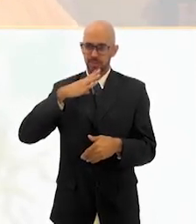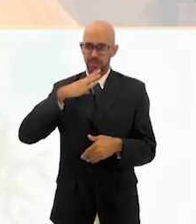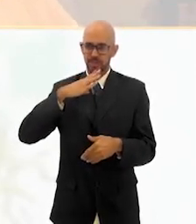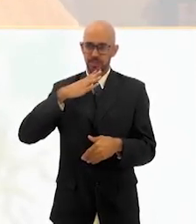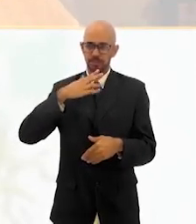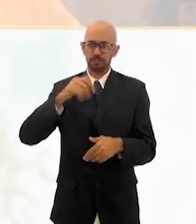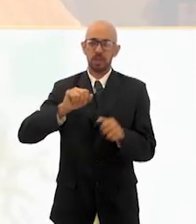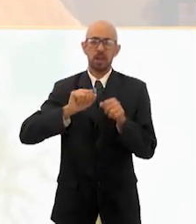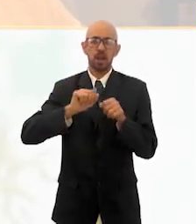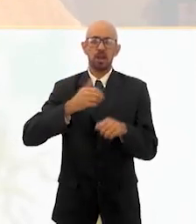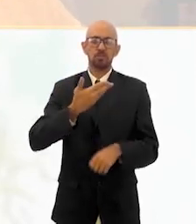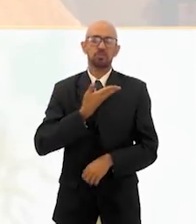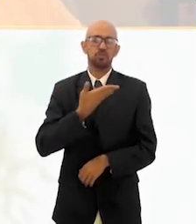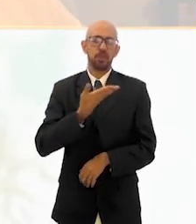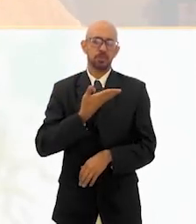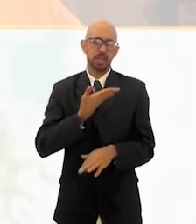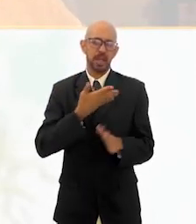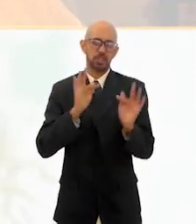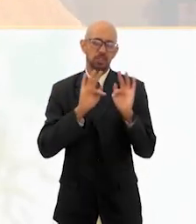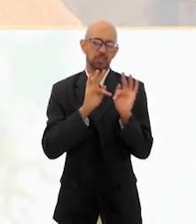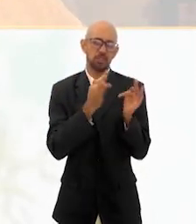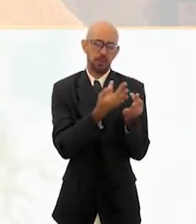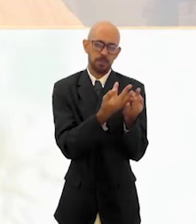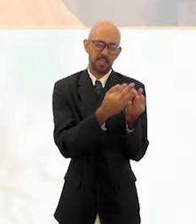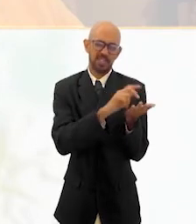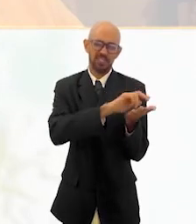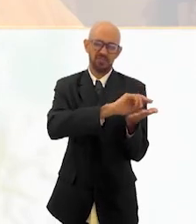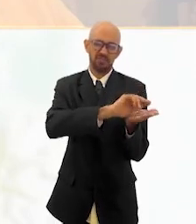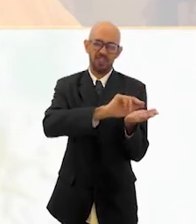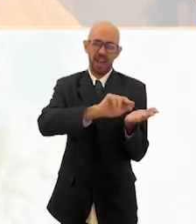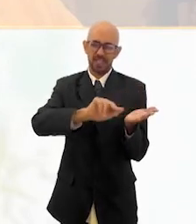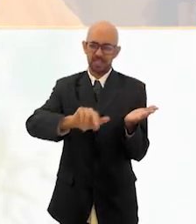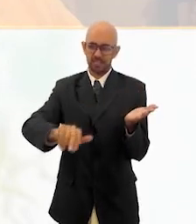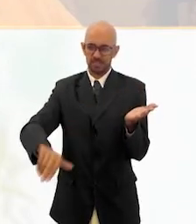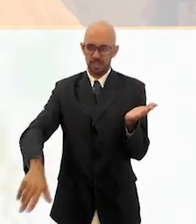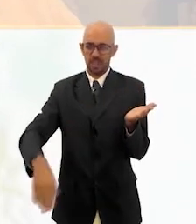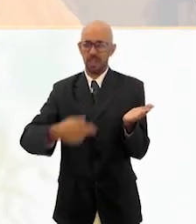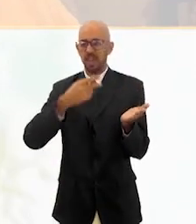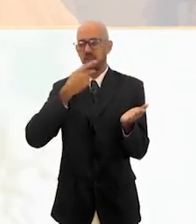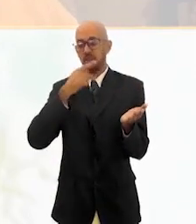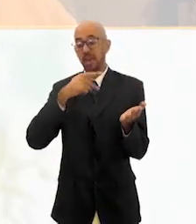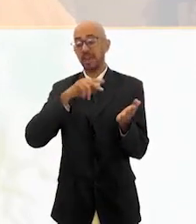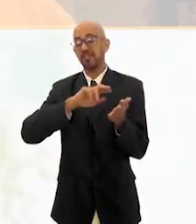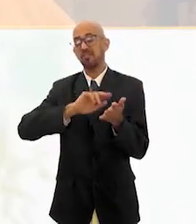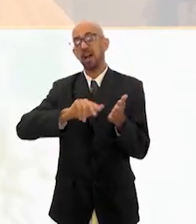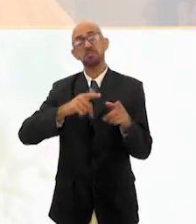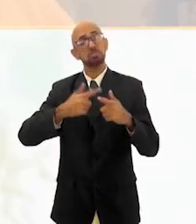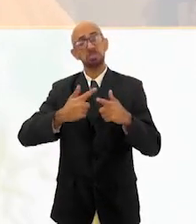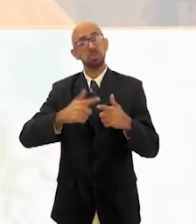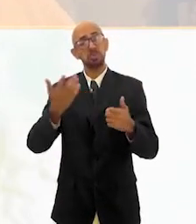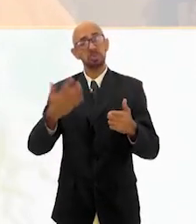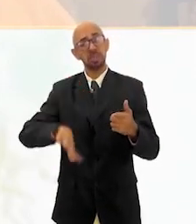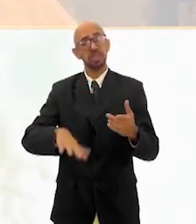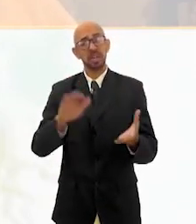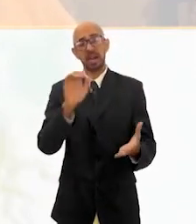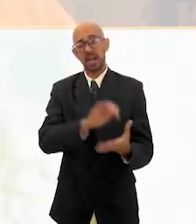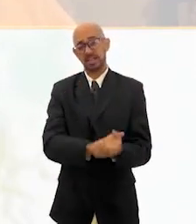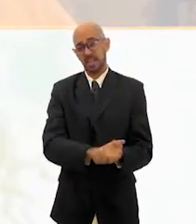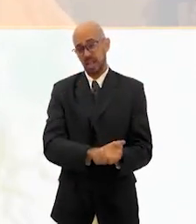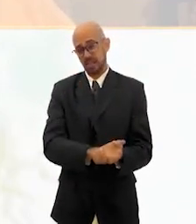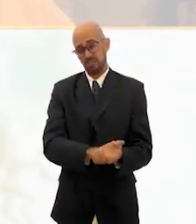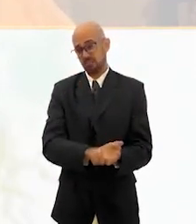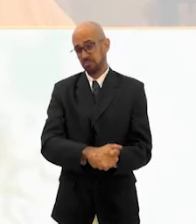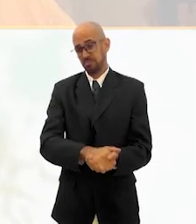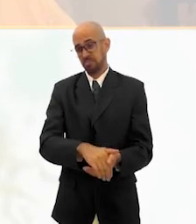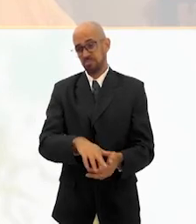acabei tendo muita amizade com as famílias de muitas delas, né? Eu falo muitas delas Sim. porque namorador, assim, não estava a fim de casar com ninguém. Então isso